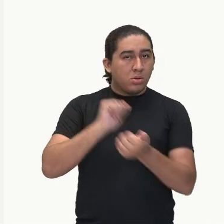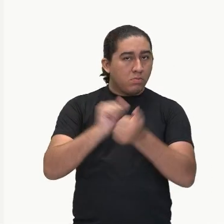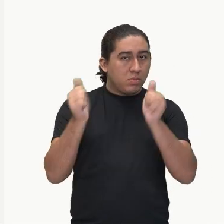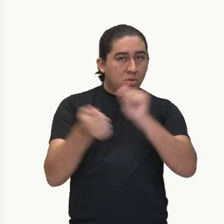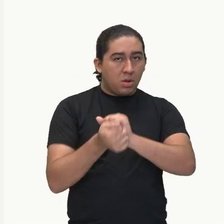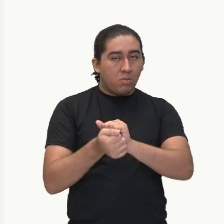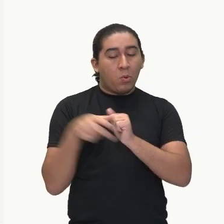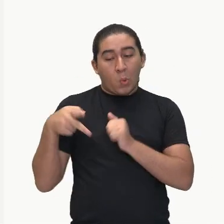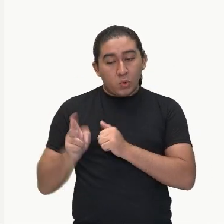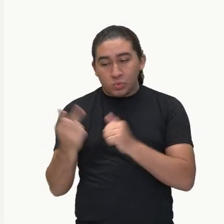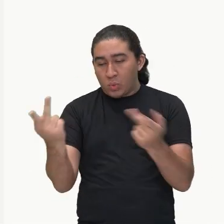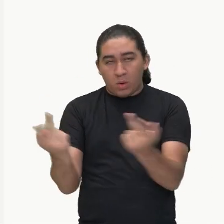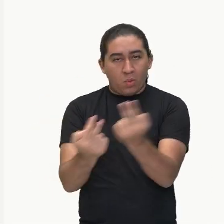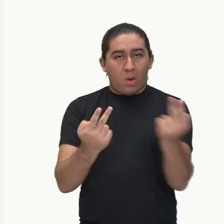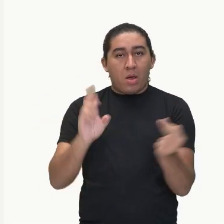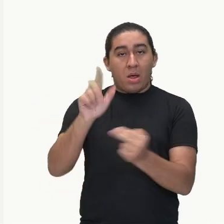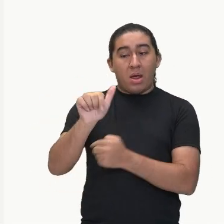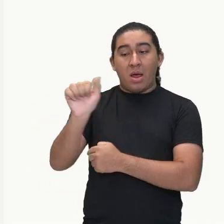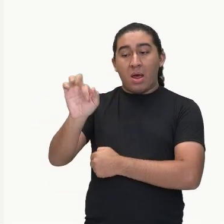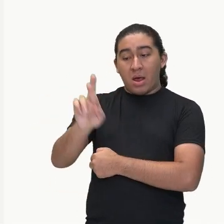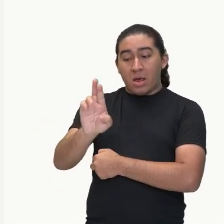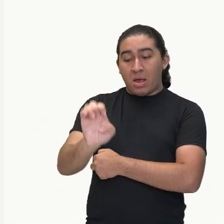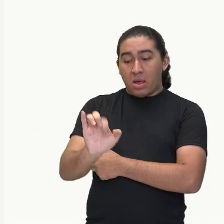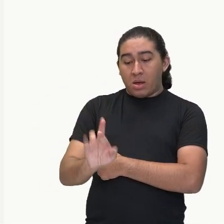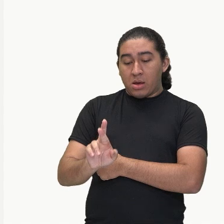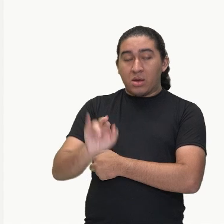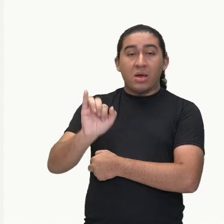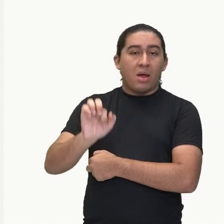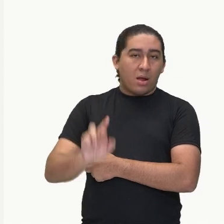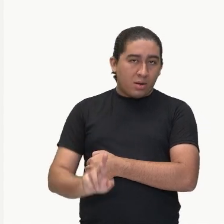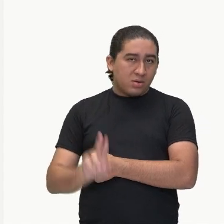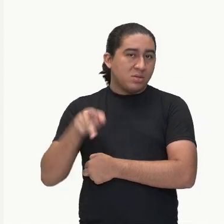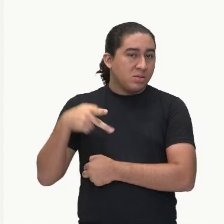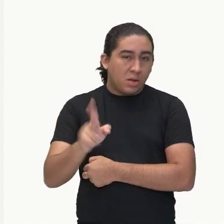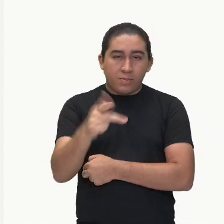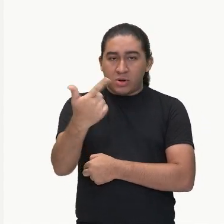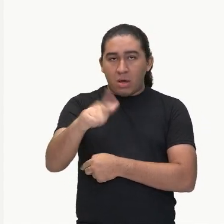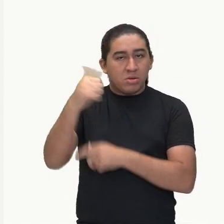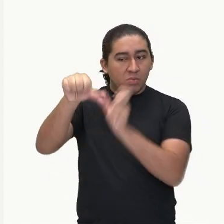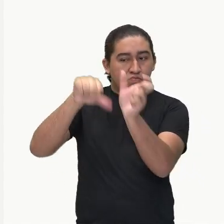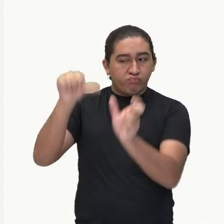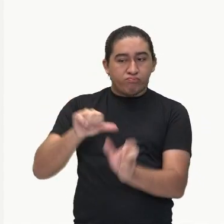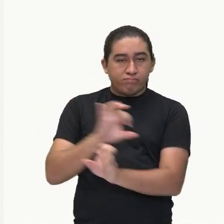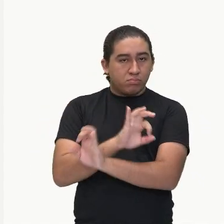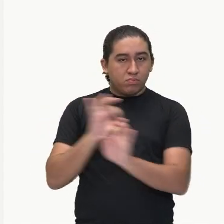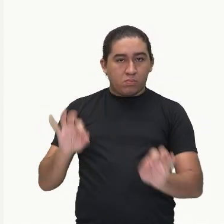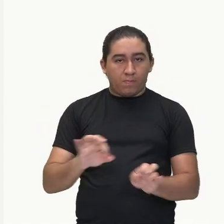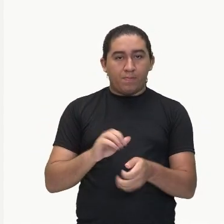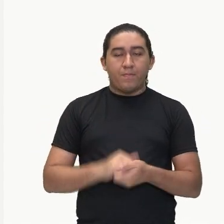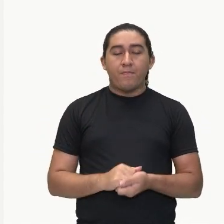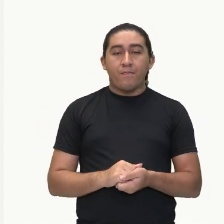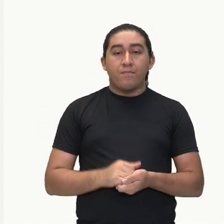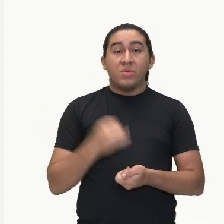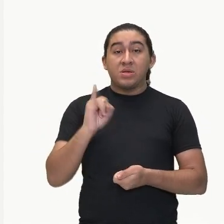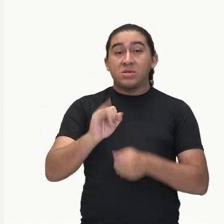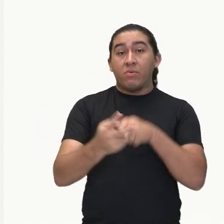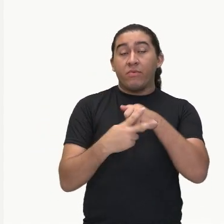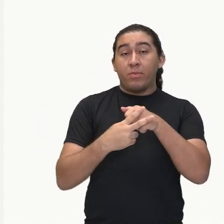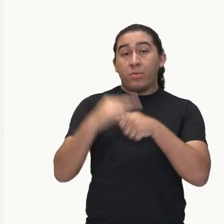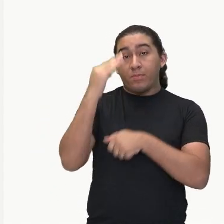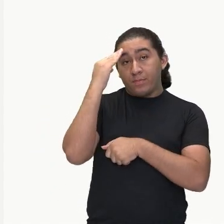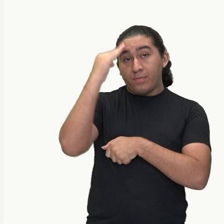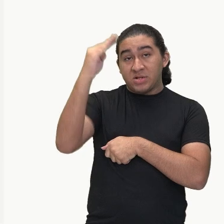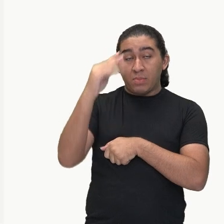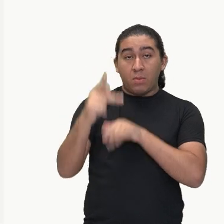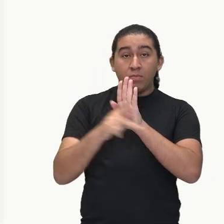vai ficar como ele está, no infinitivo, não vai flexionar. Quando são os verbos principais de uma